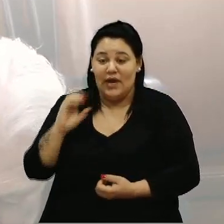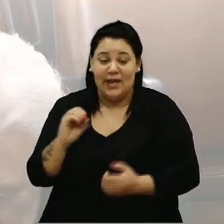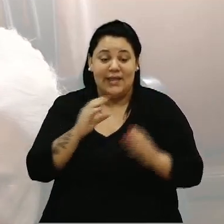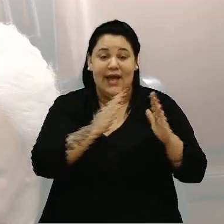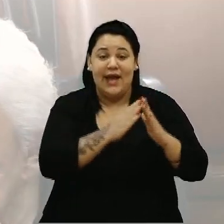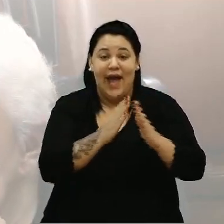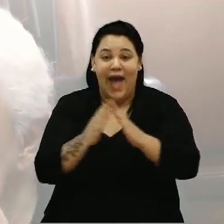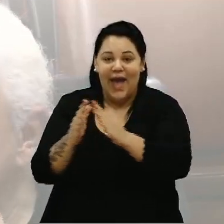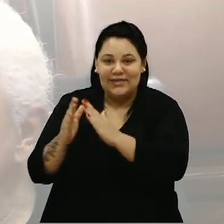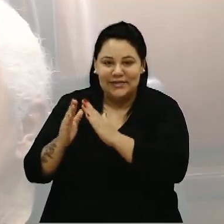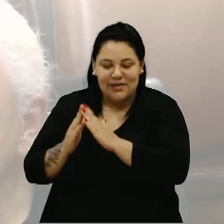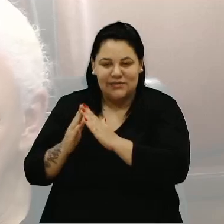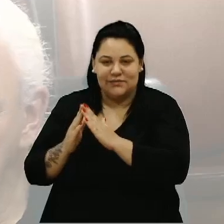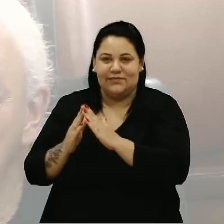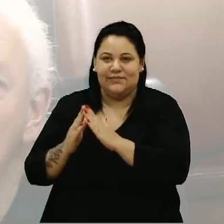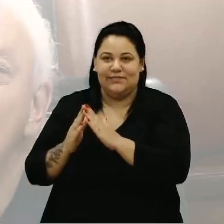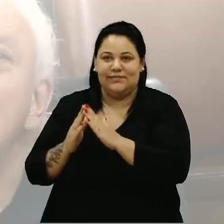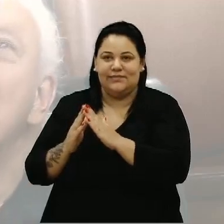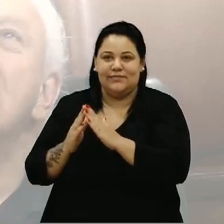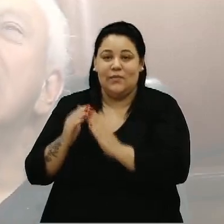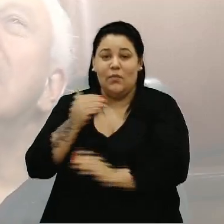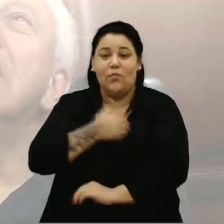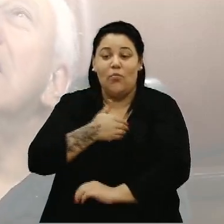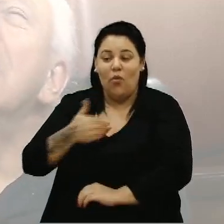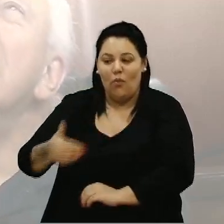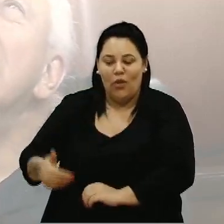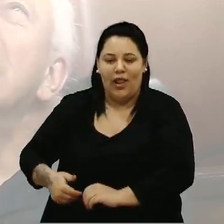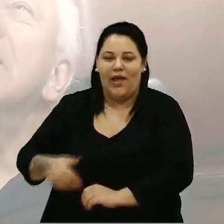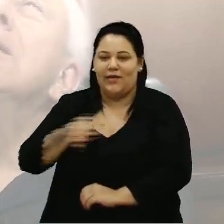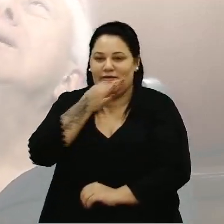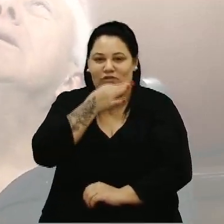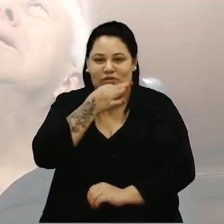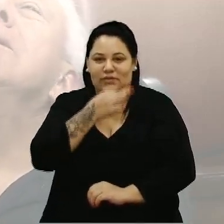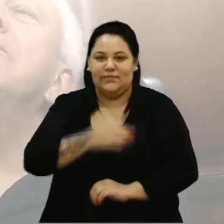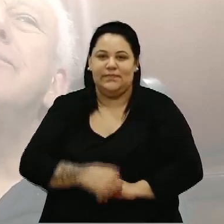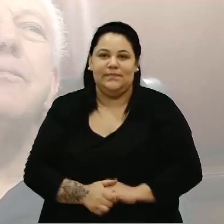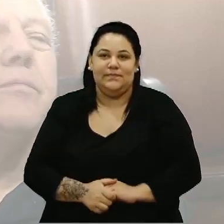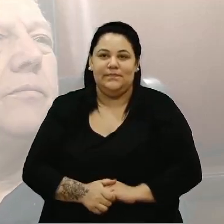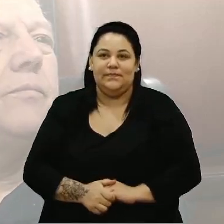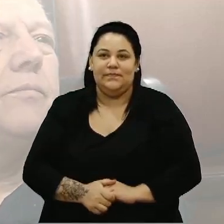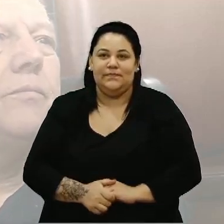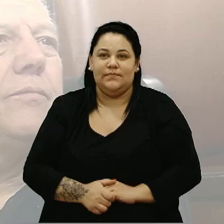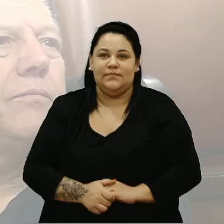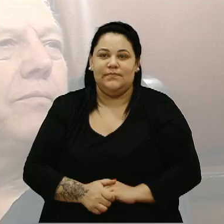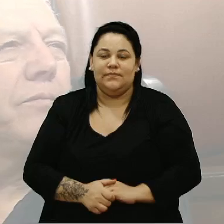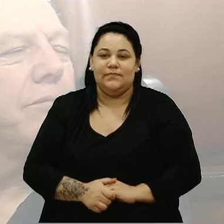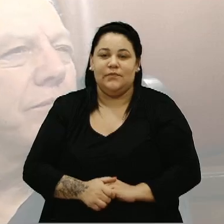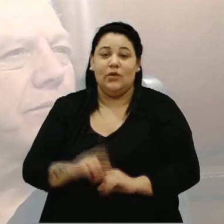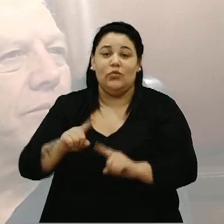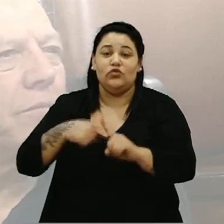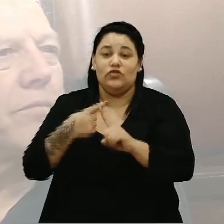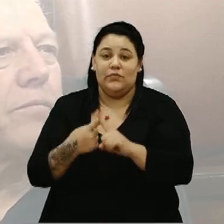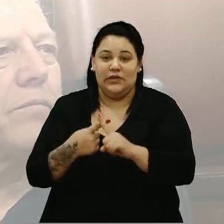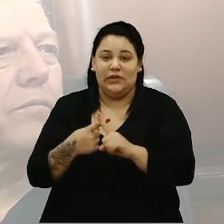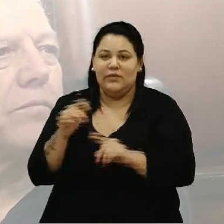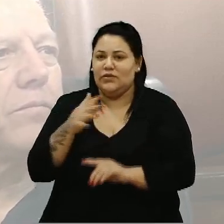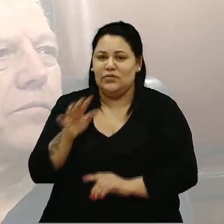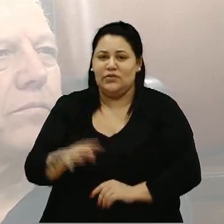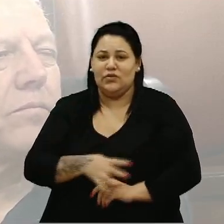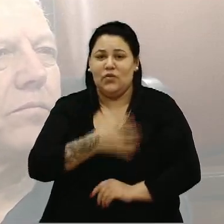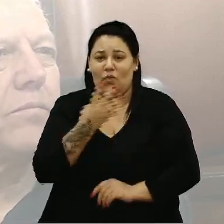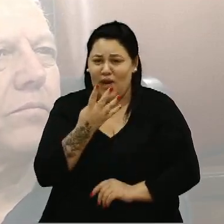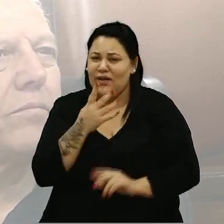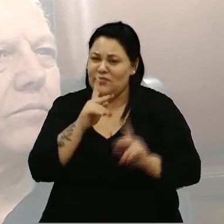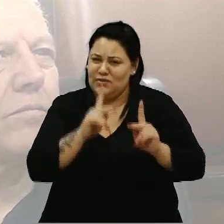residências habitacionais populares no município de Caxias do Sul. Multiplica em torno de 4 pessoas para